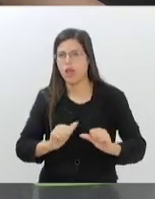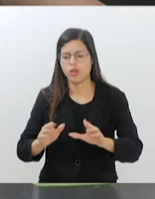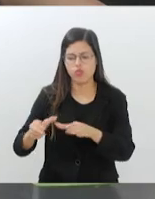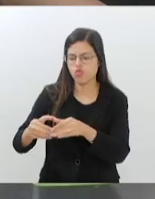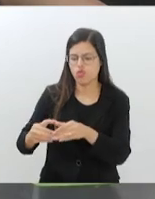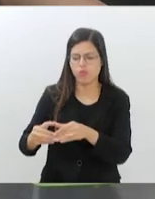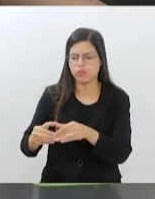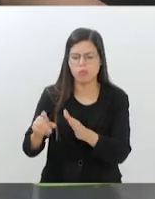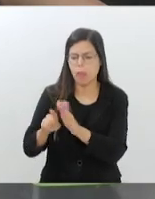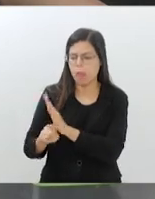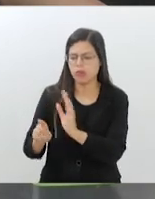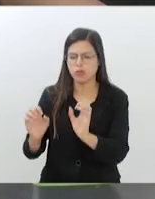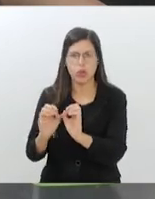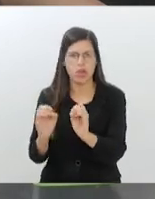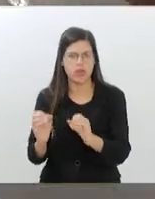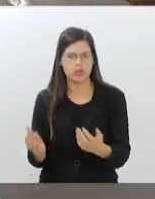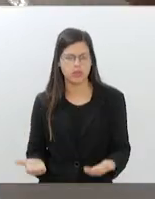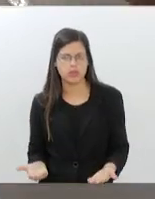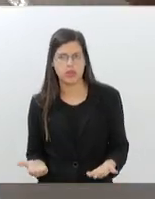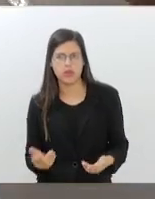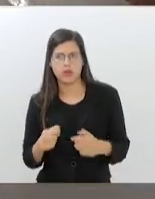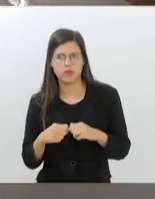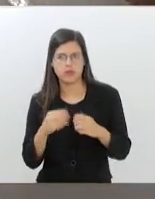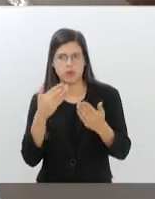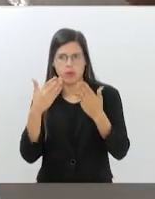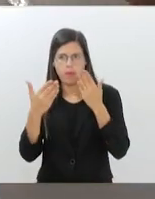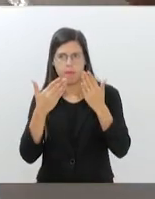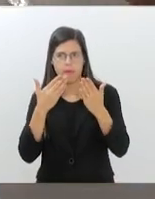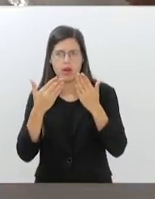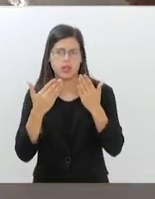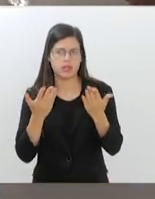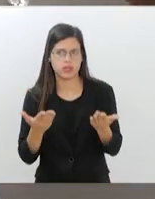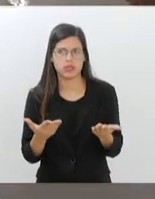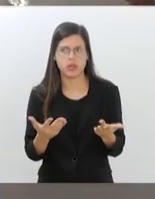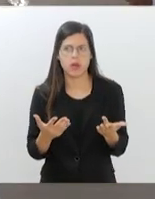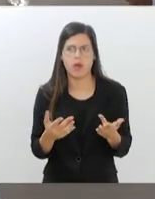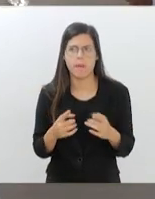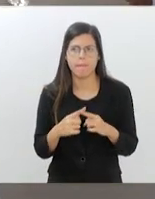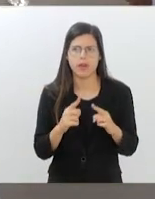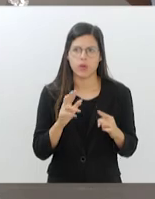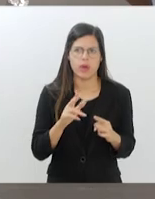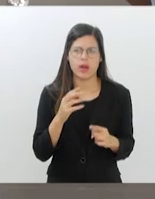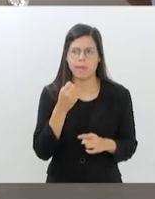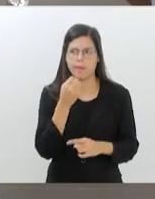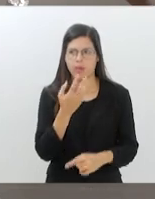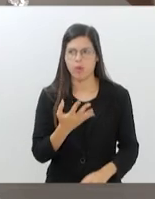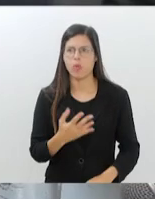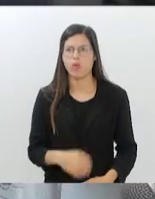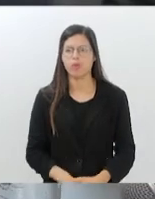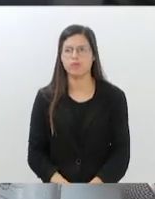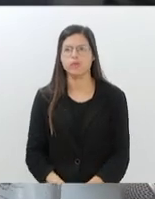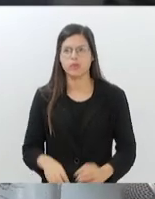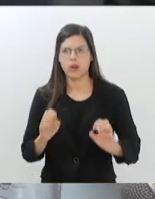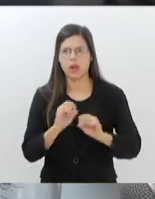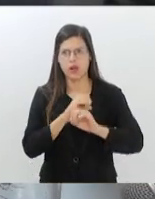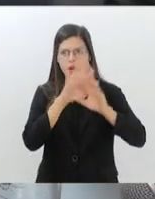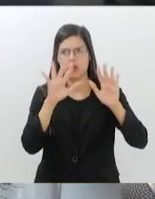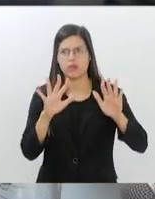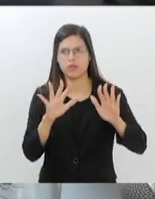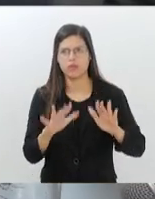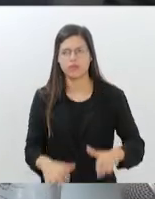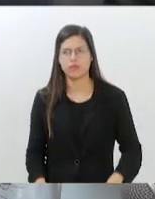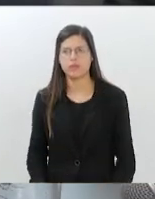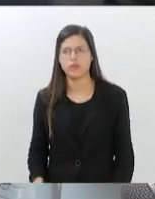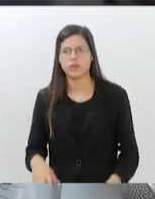fiz eu fiz uma comparação vossa excelência tem razão não era adequada a comparação não era adequada mas era em relação